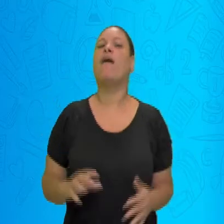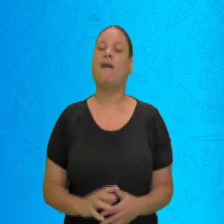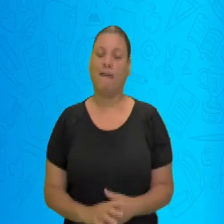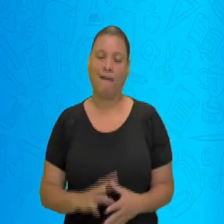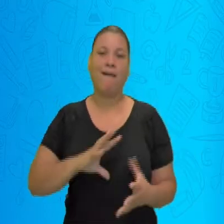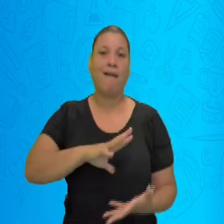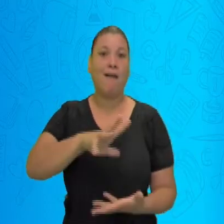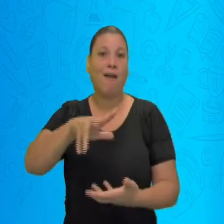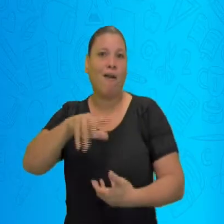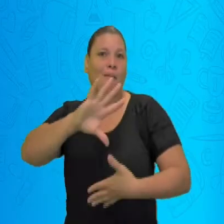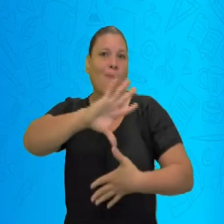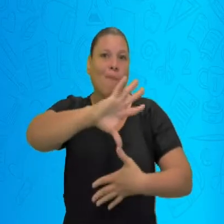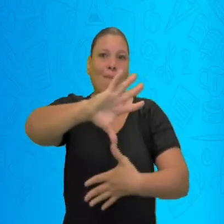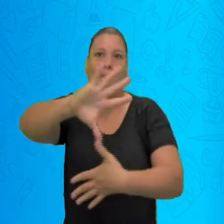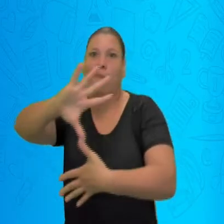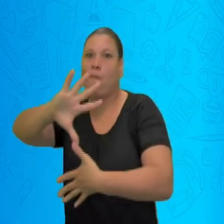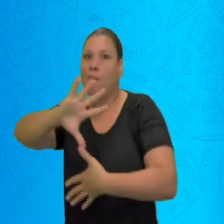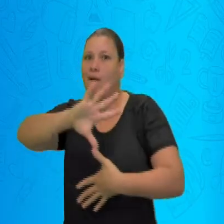América.